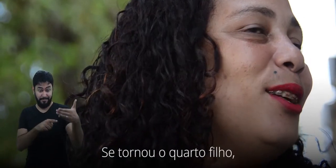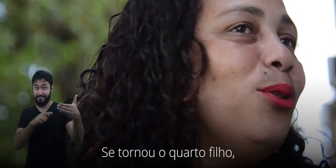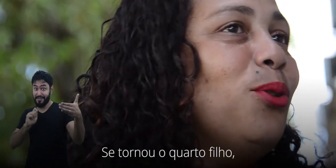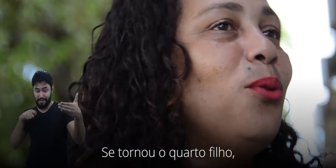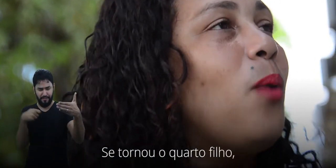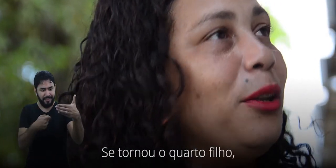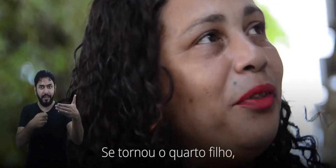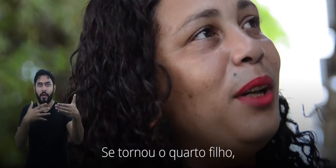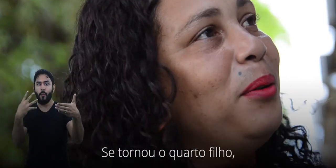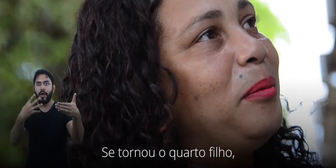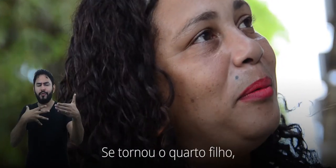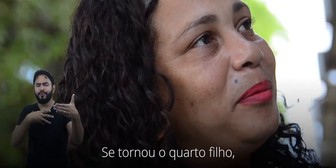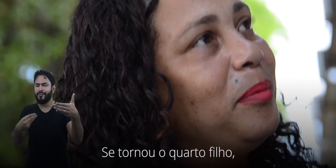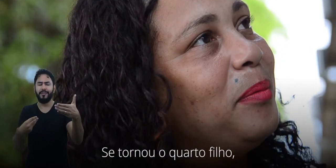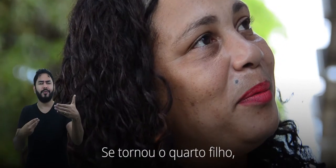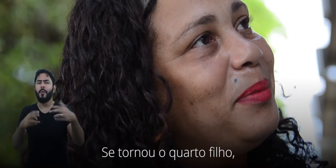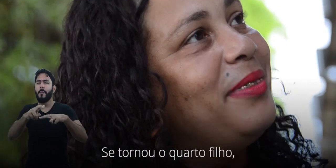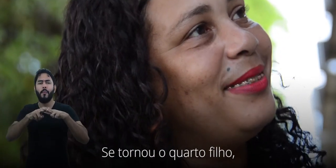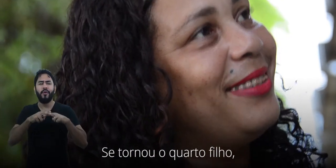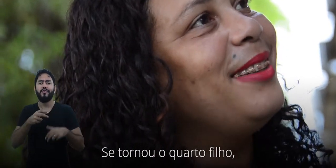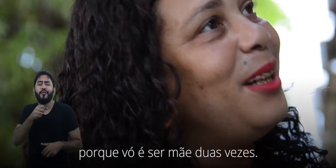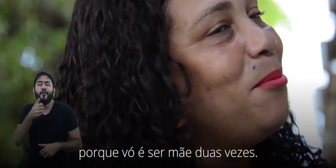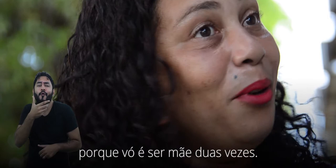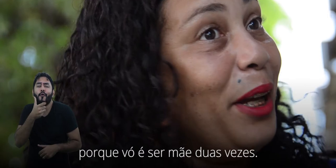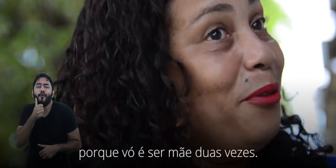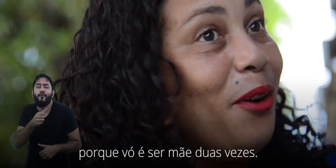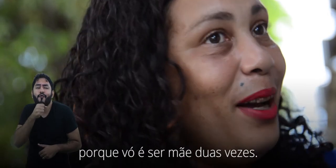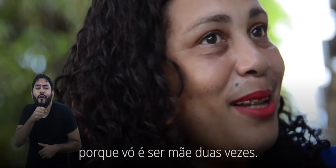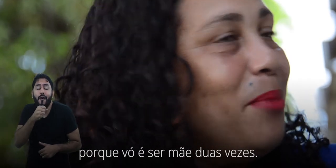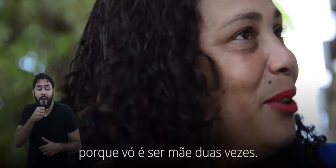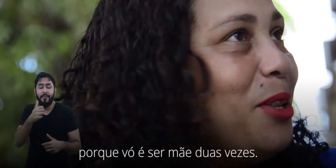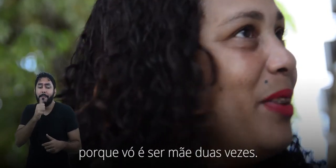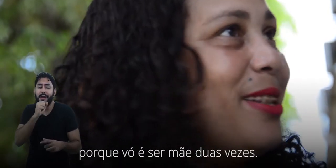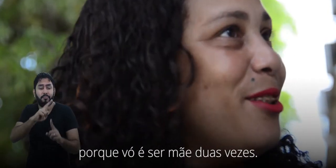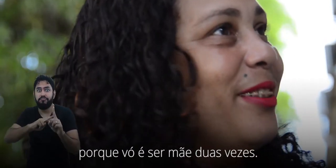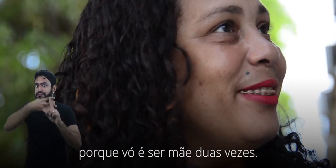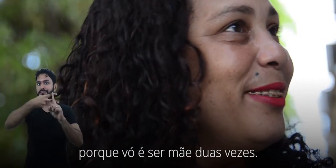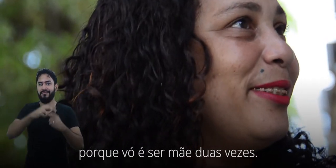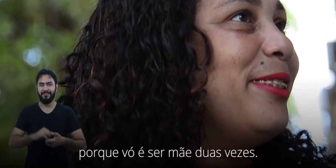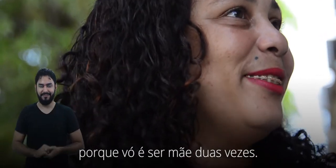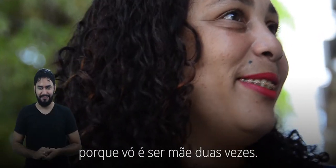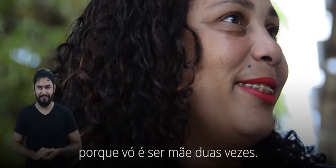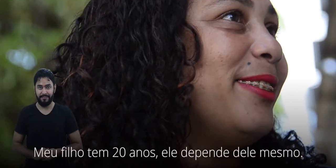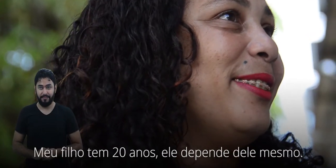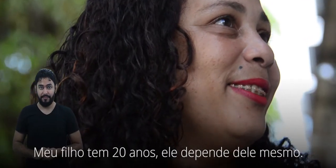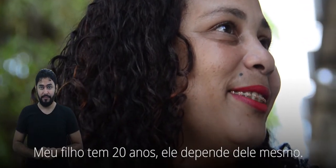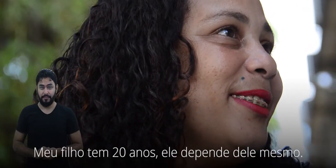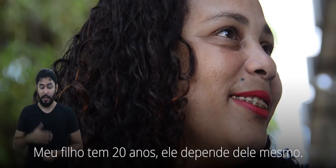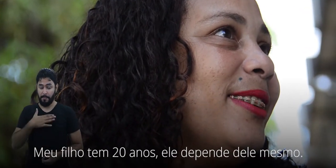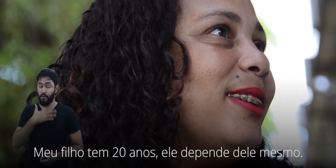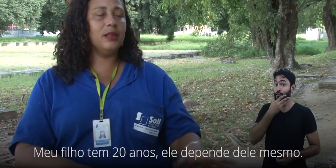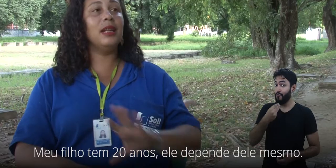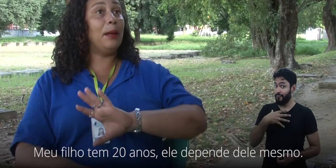Se tornou o quarto filho, porque vó é ser mãe duas vezes. Meu